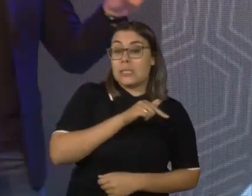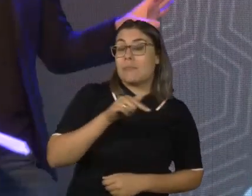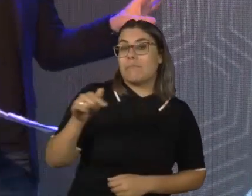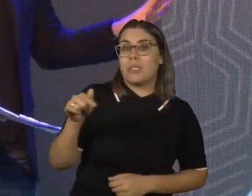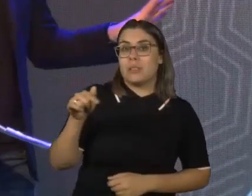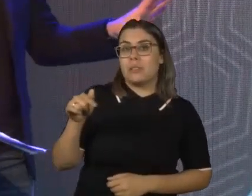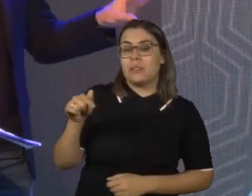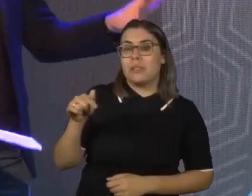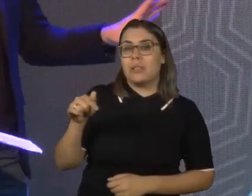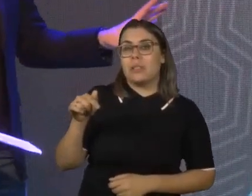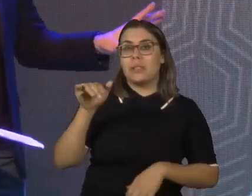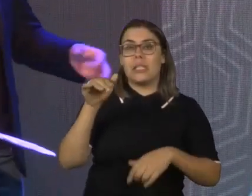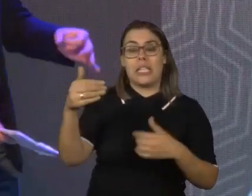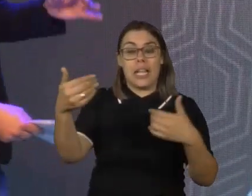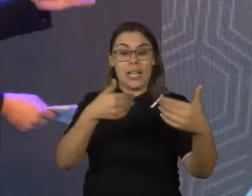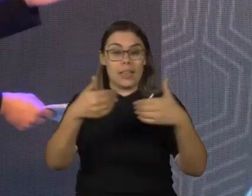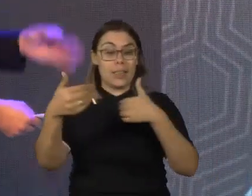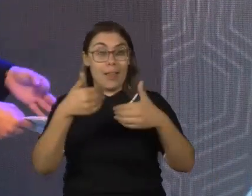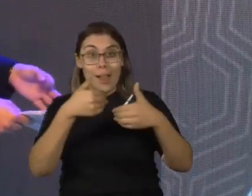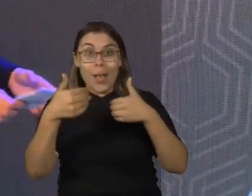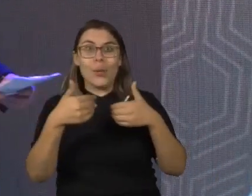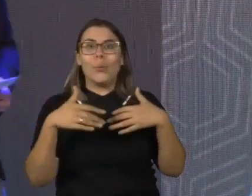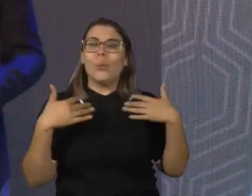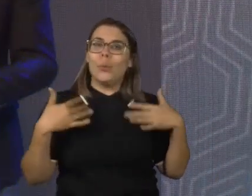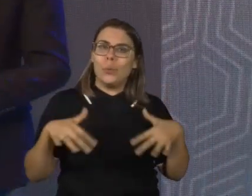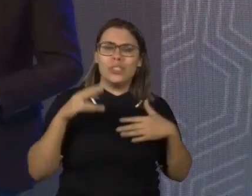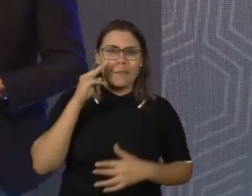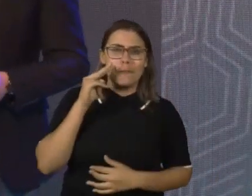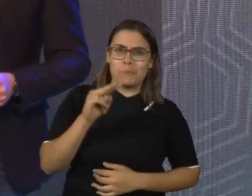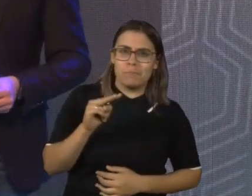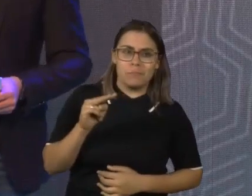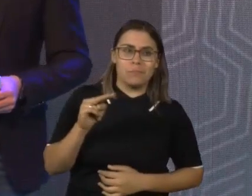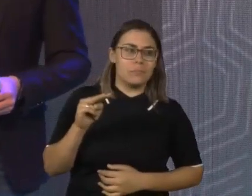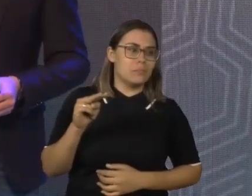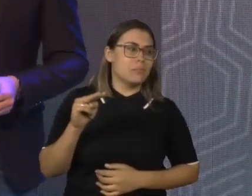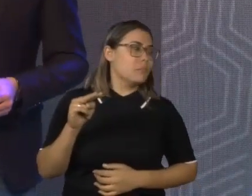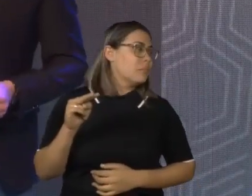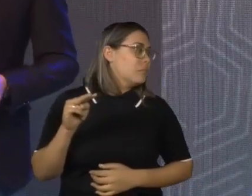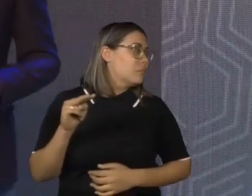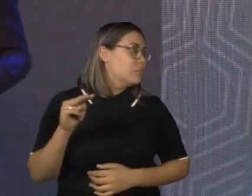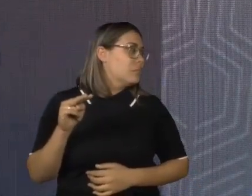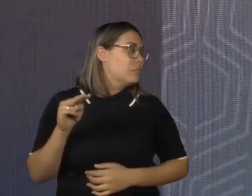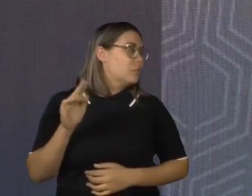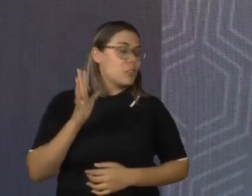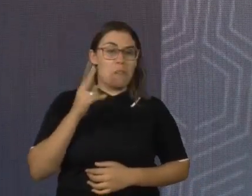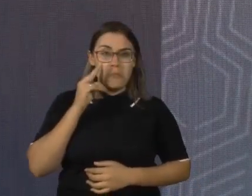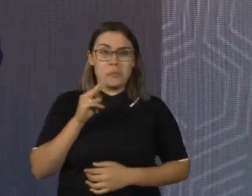ele recebe alguém no canal dele. E é incrível o trabalho. Você já assistiu, o Vinícius? Então, assim,